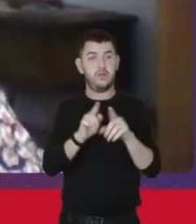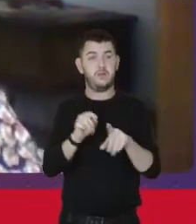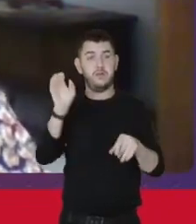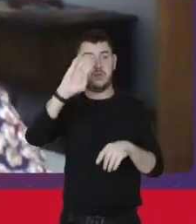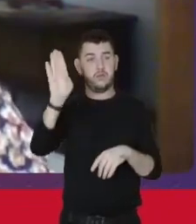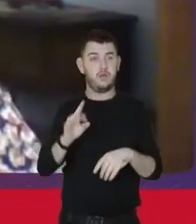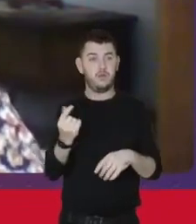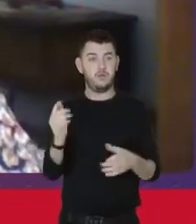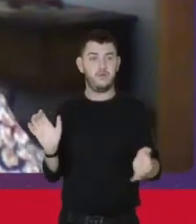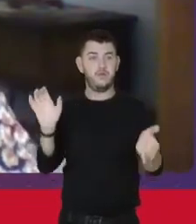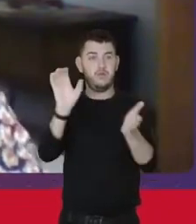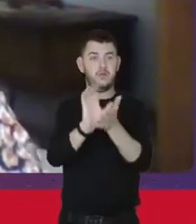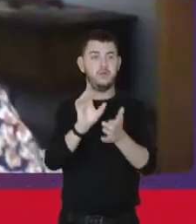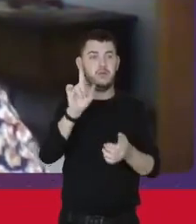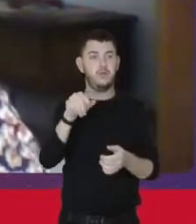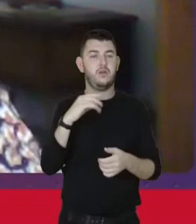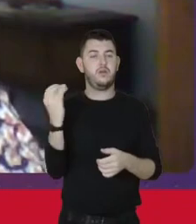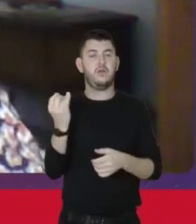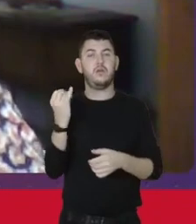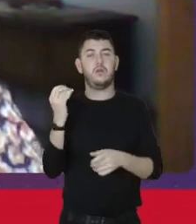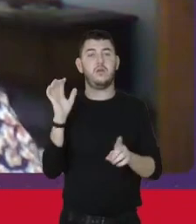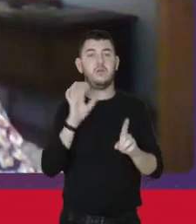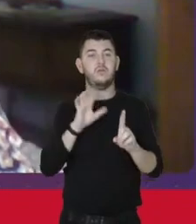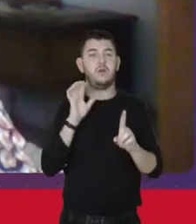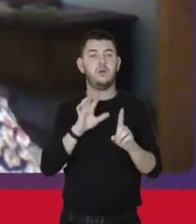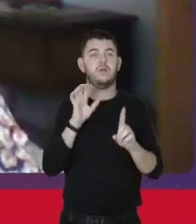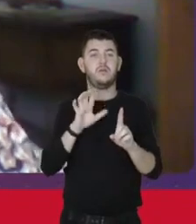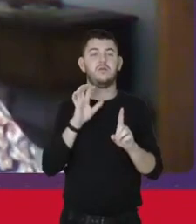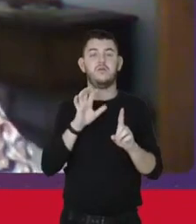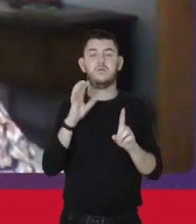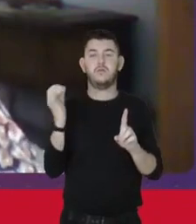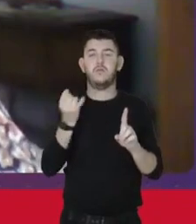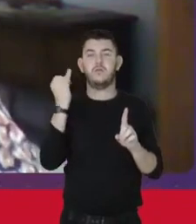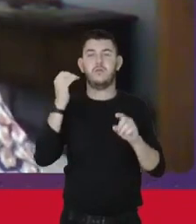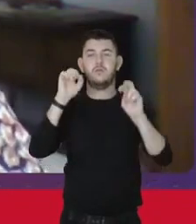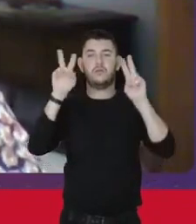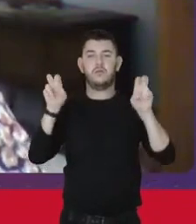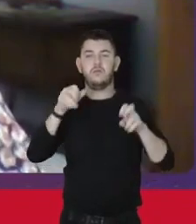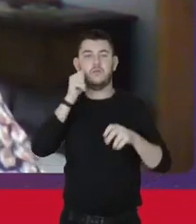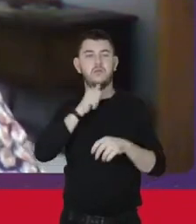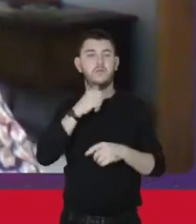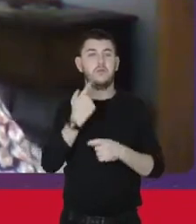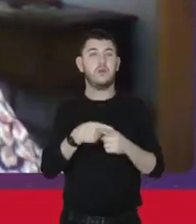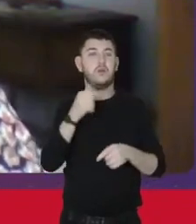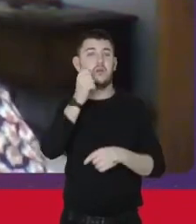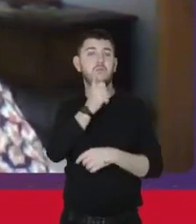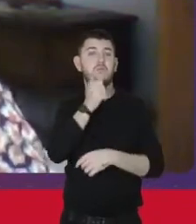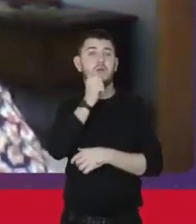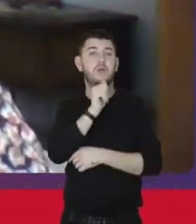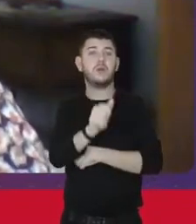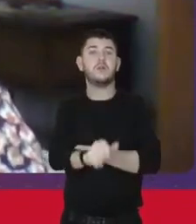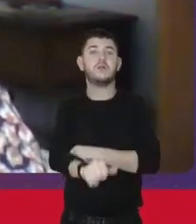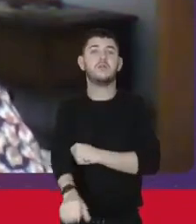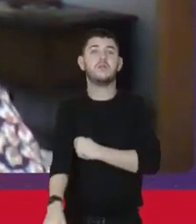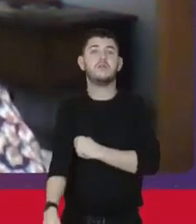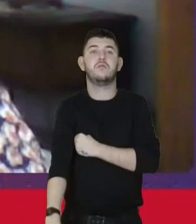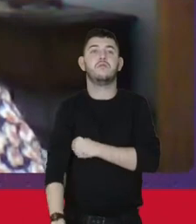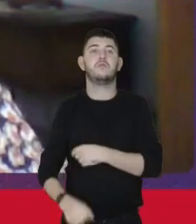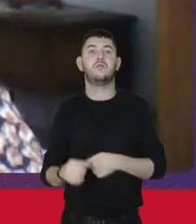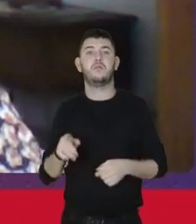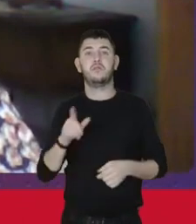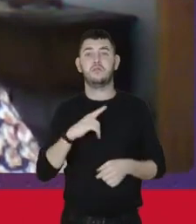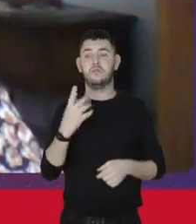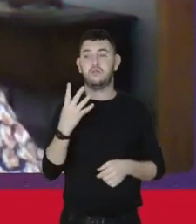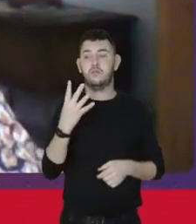com impacto muito importante sobre as mulheres, porque as mulheres elas consumiam em torno de 3 a 4